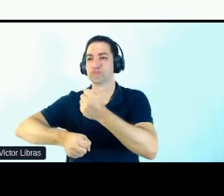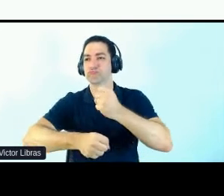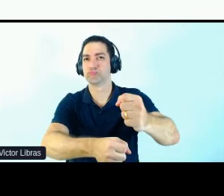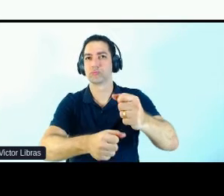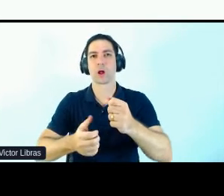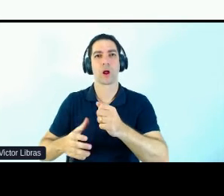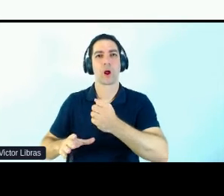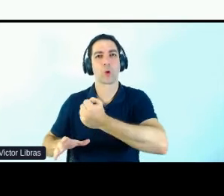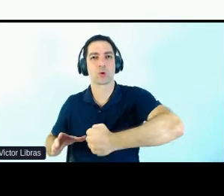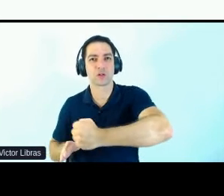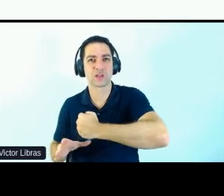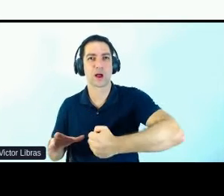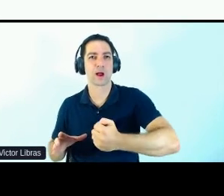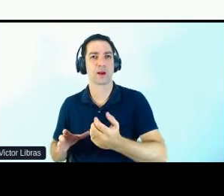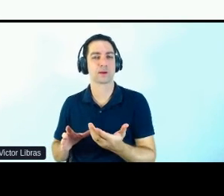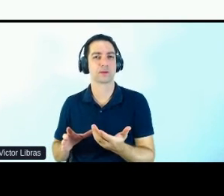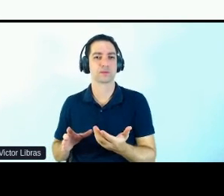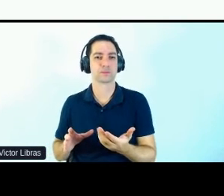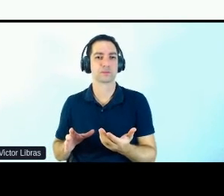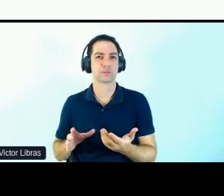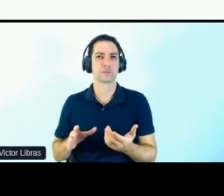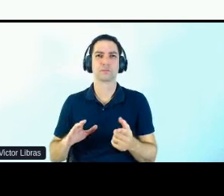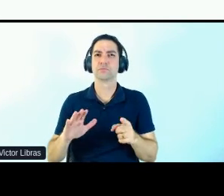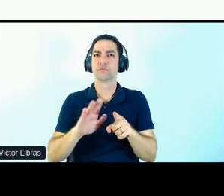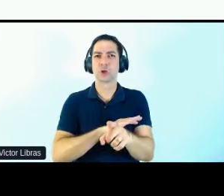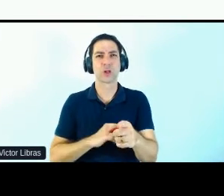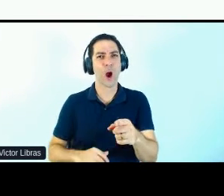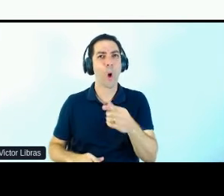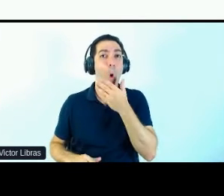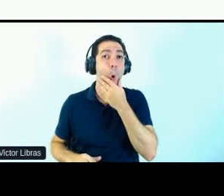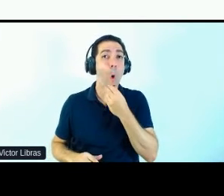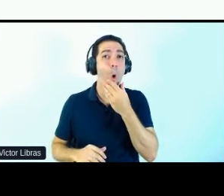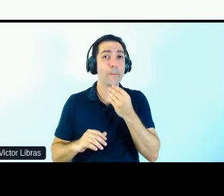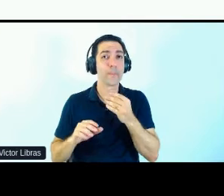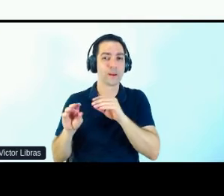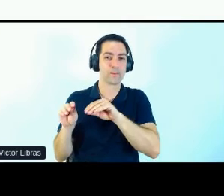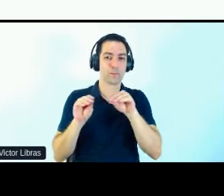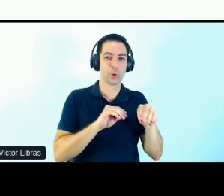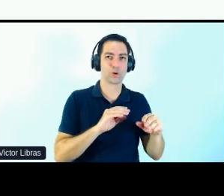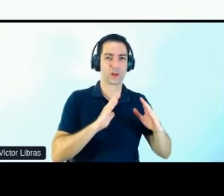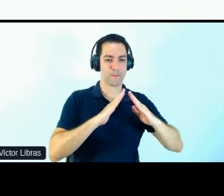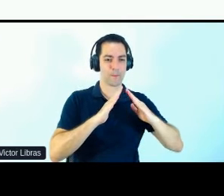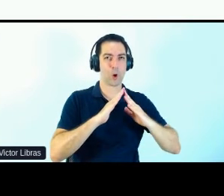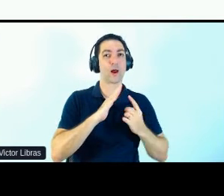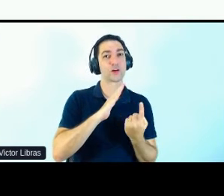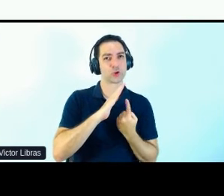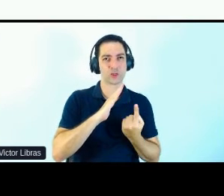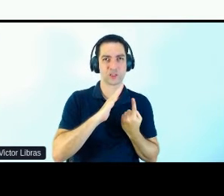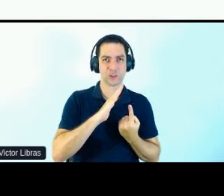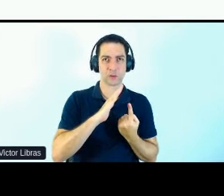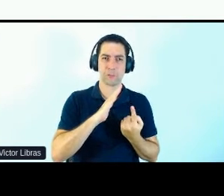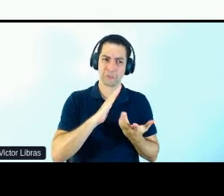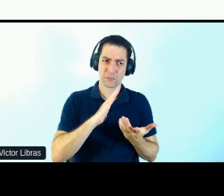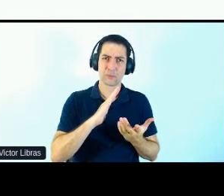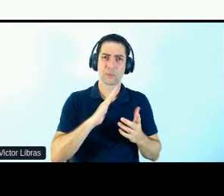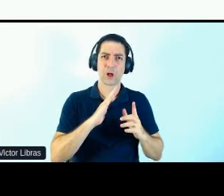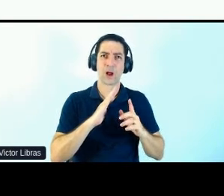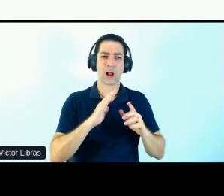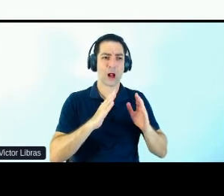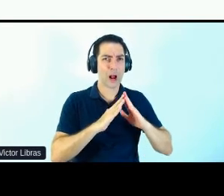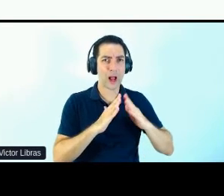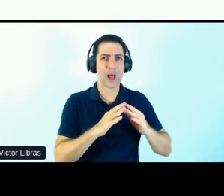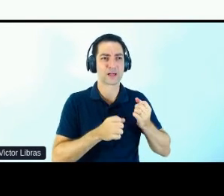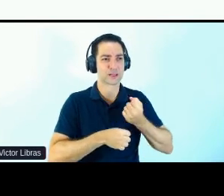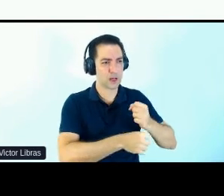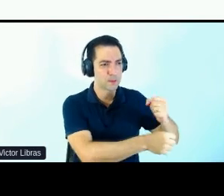homens já moram sozinhos, né? Eles já lidam com o lar, já fazem comida. Então, a gente acredita que dividir as responsabilidades, elas